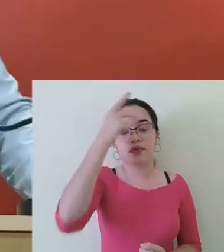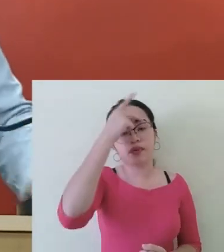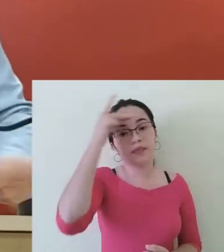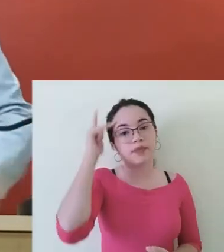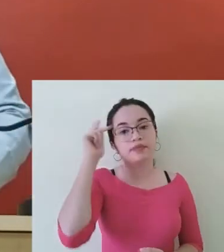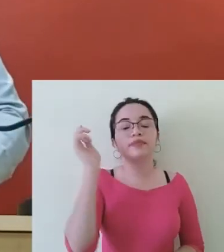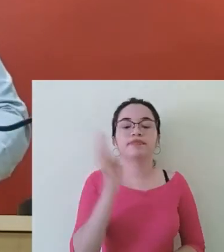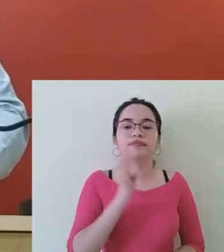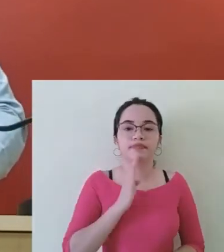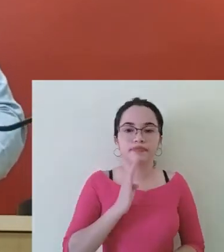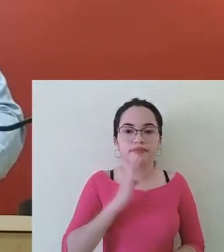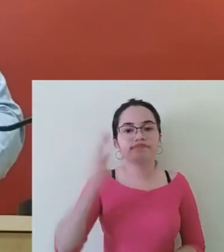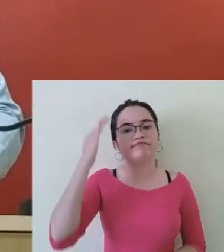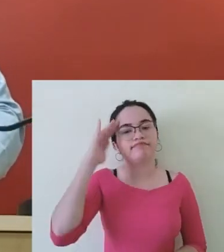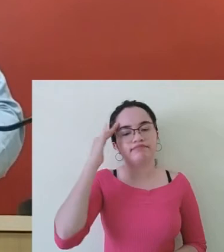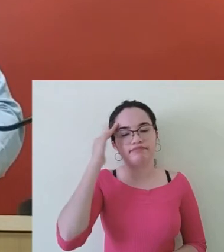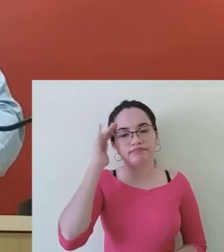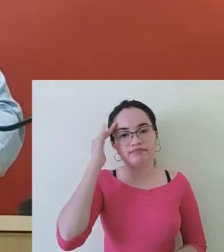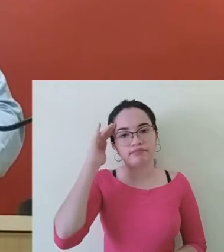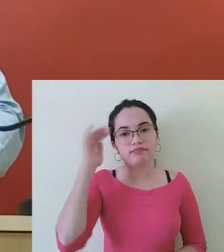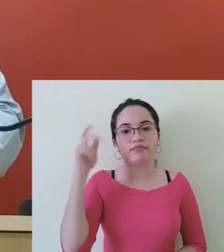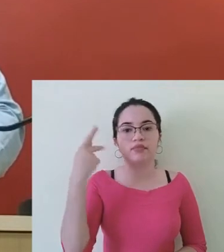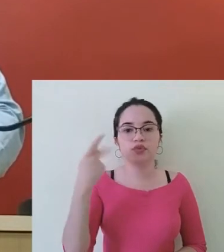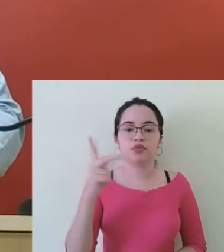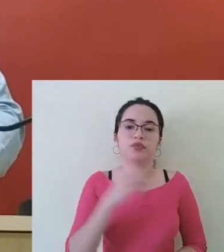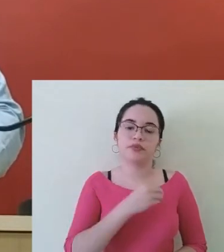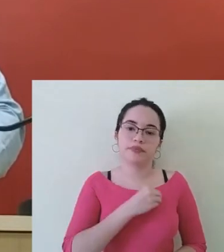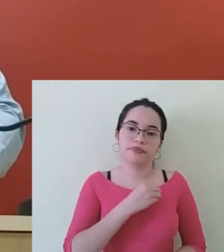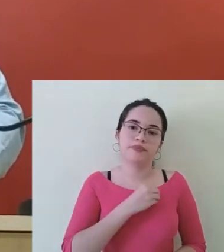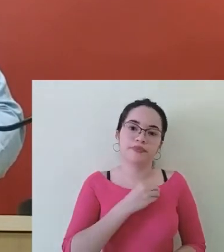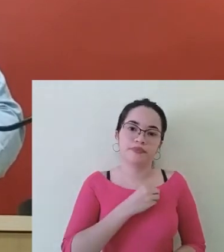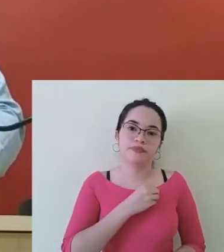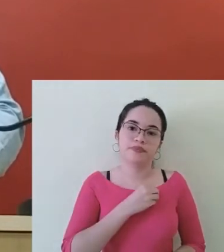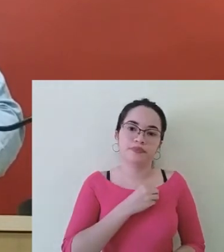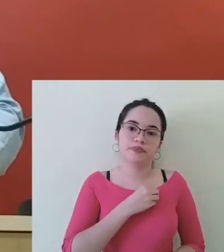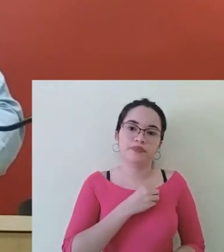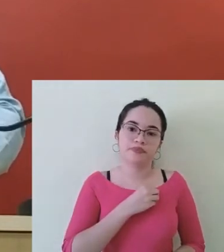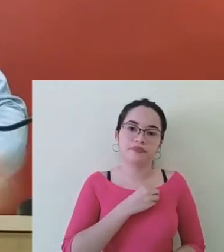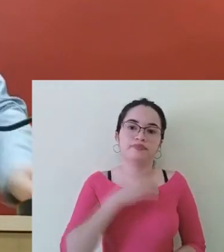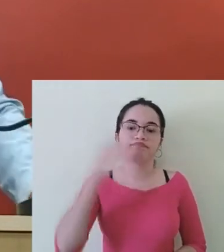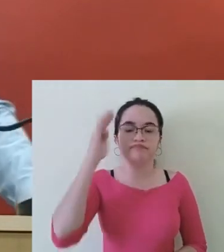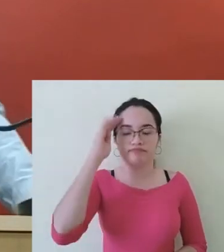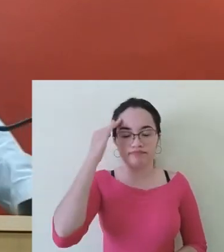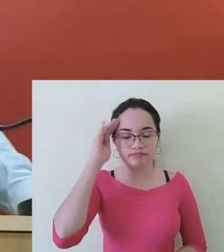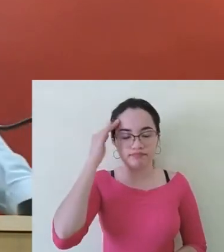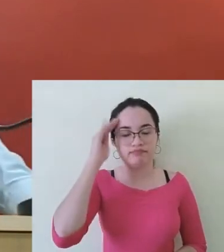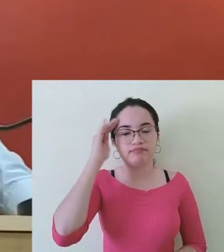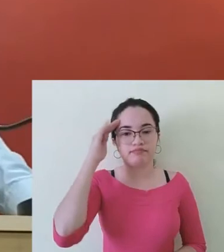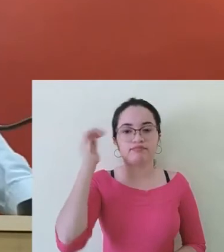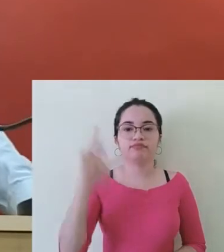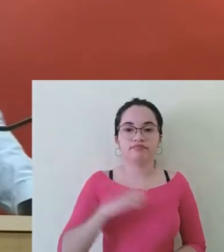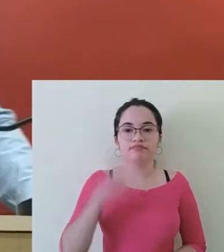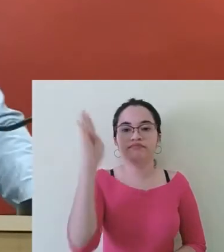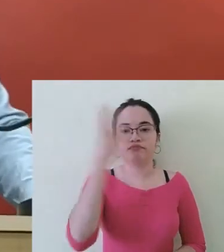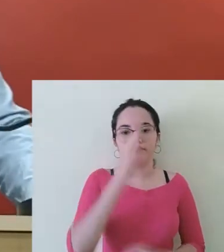aquele que reconhece a sua pecaminosidade, que reconhece que